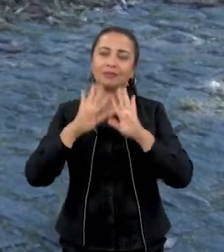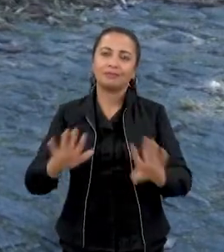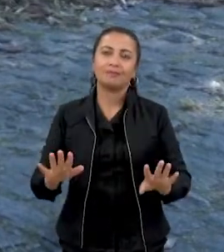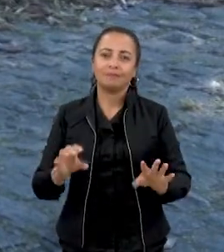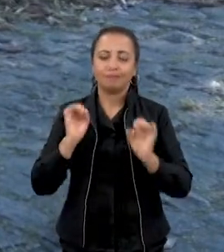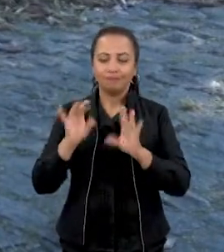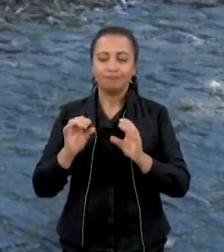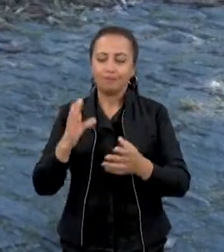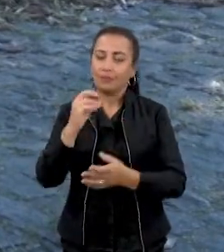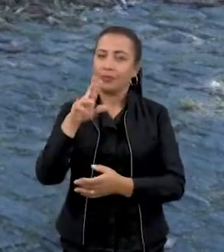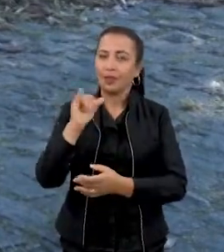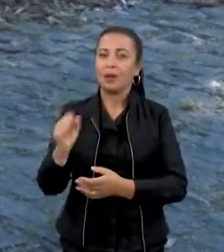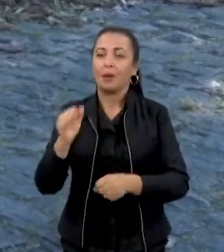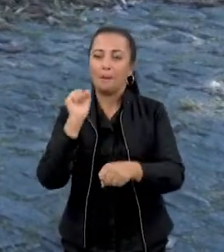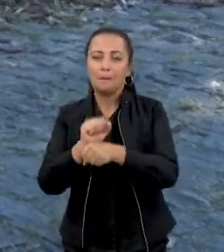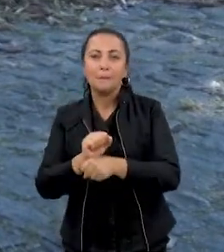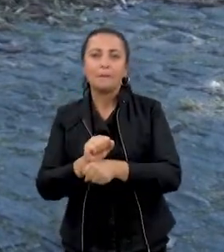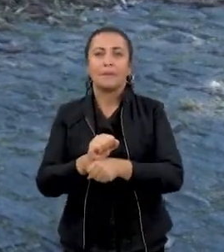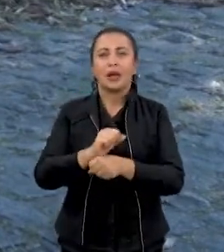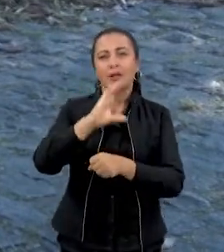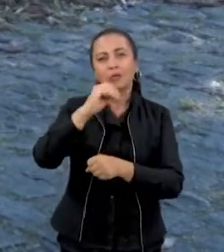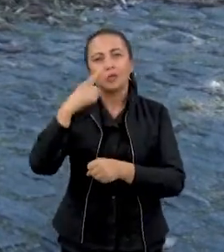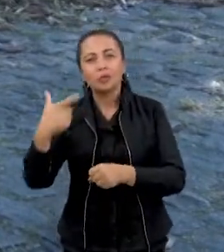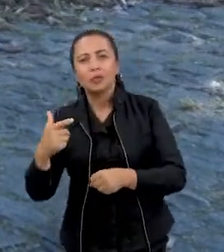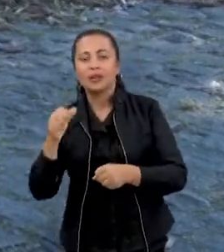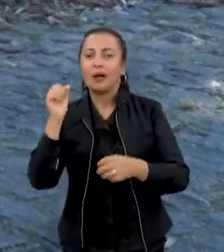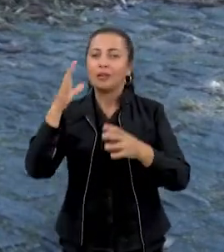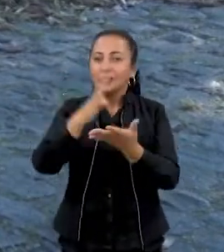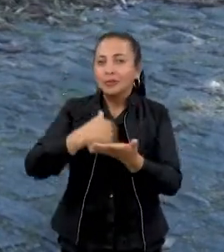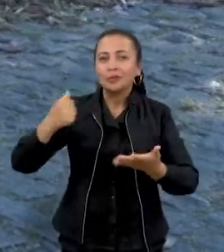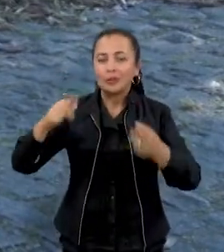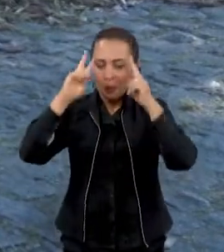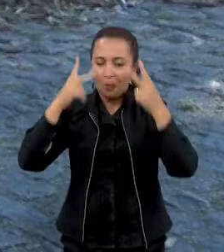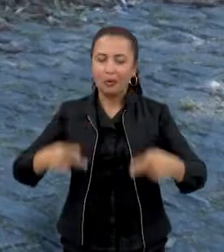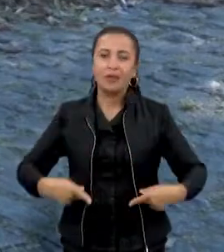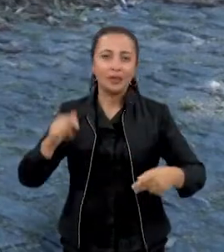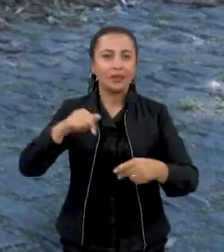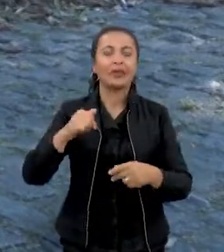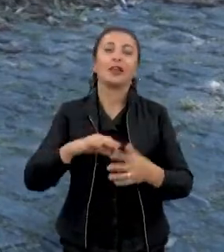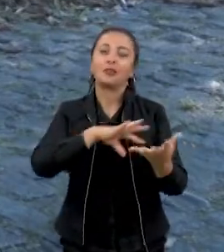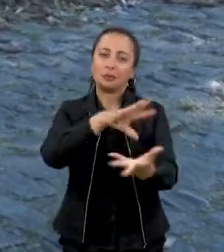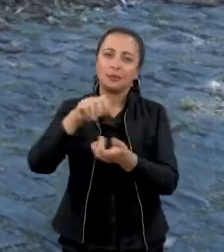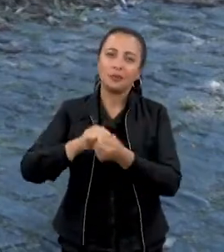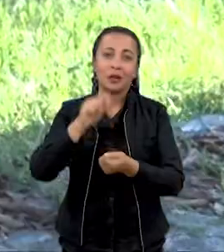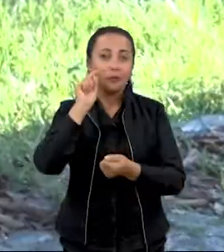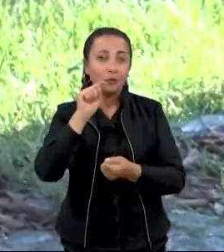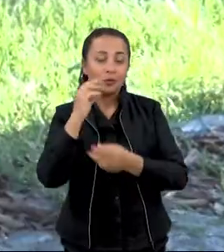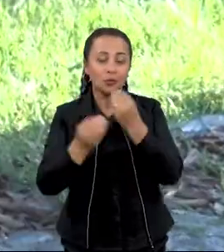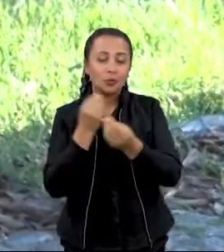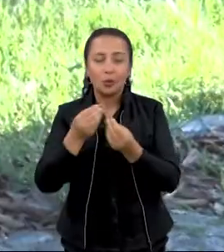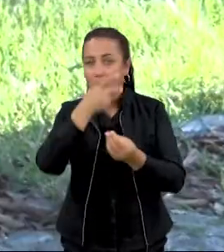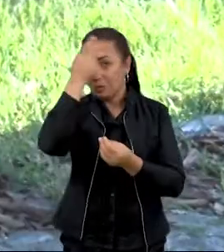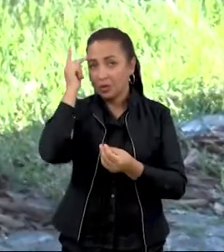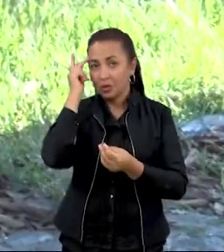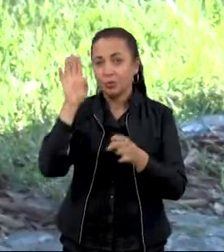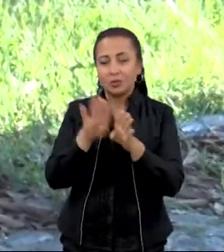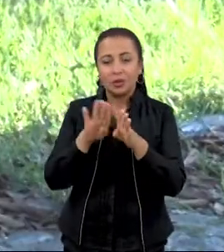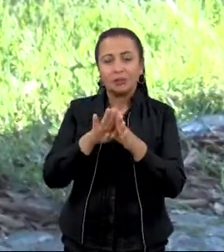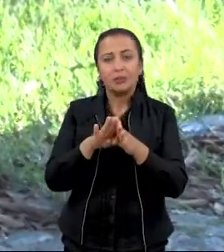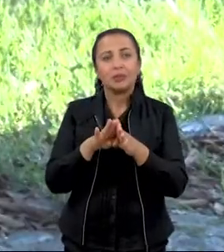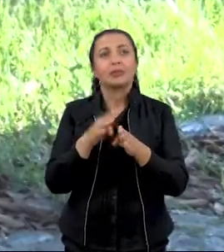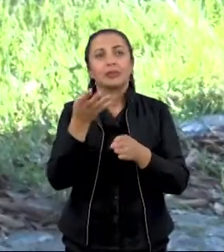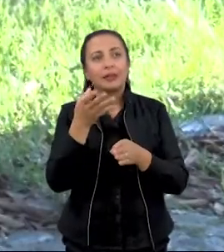dizer. Então, vender crédito, neutralizar o que você emite, você está salvando a humanidade neste planeta. Você como